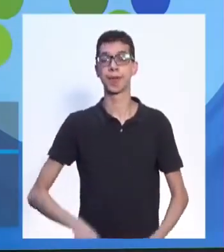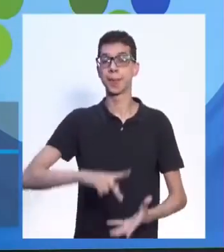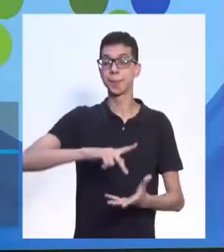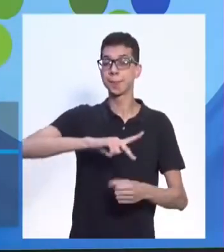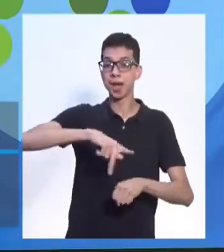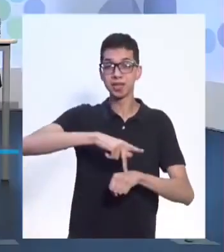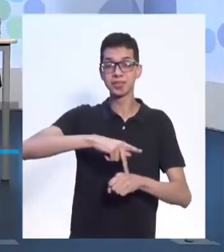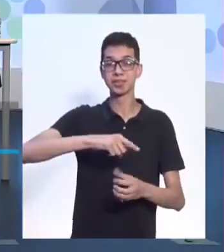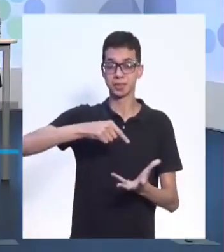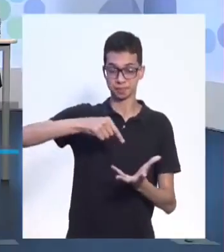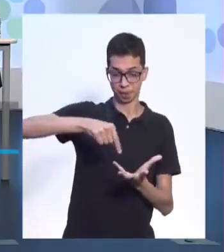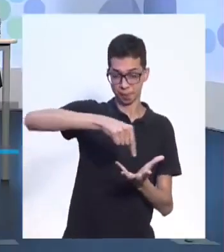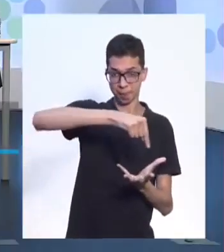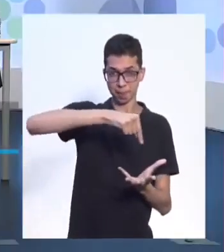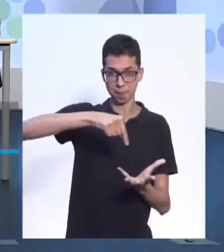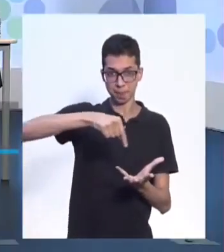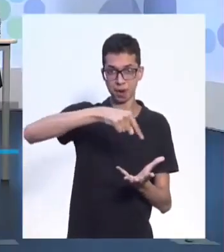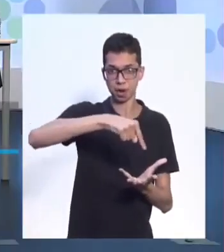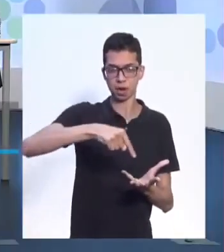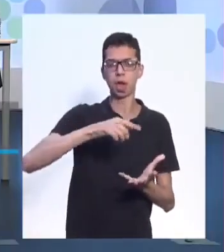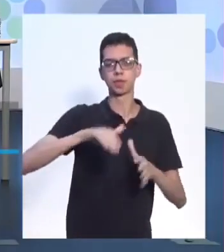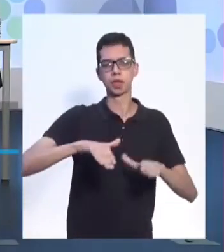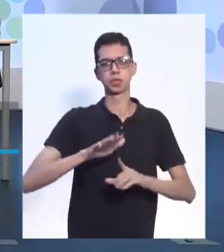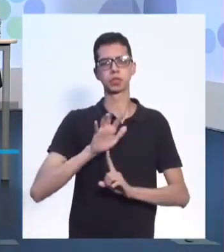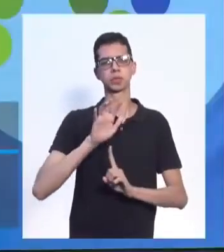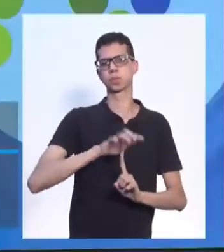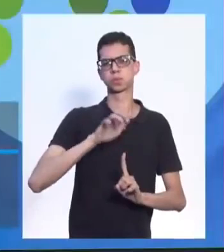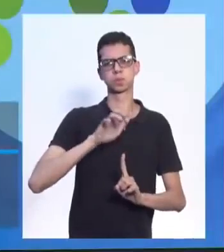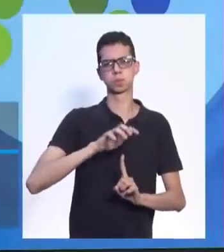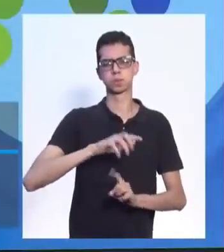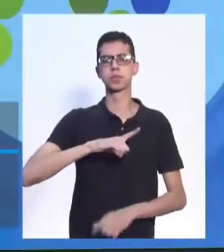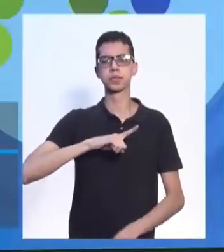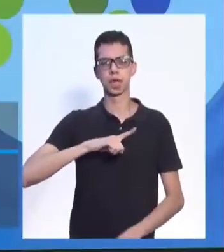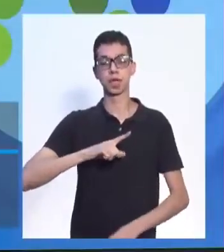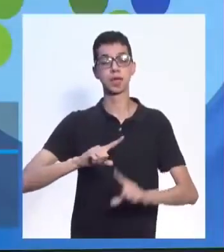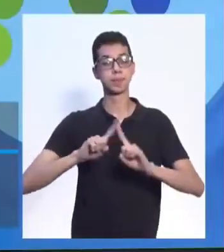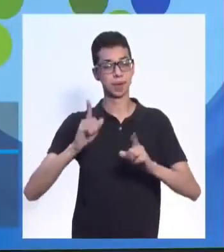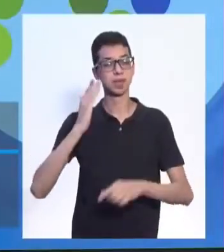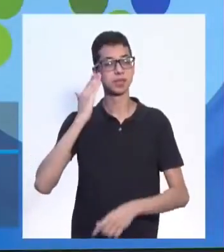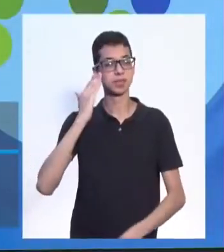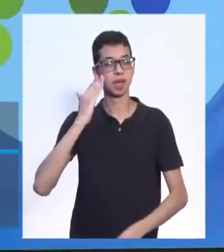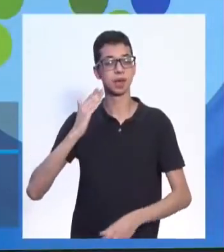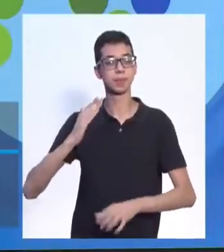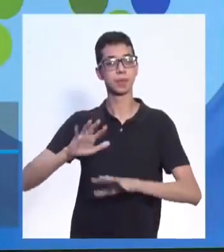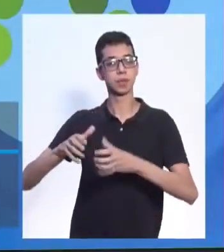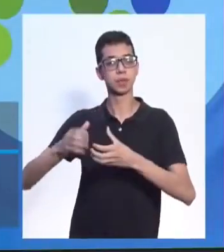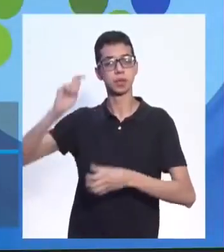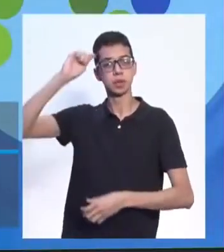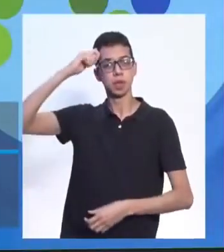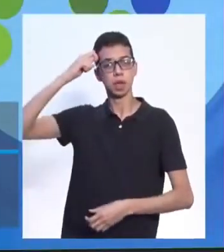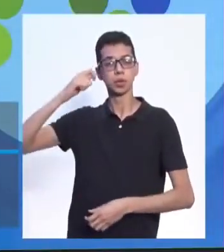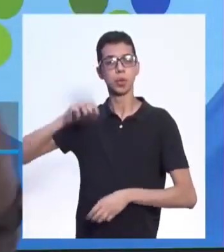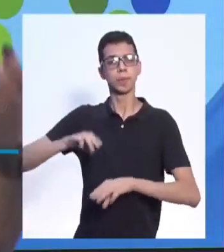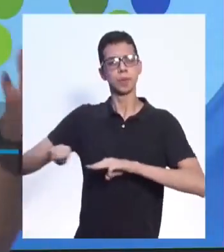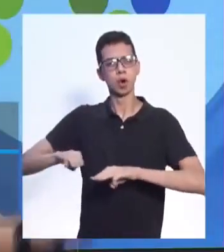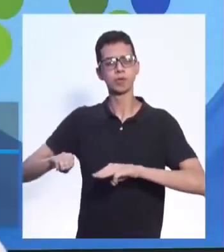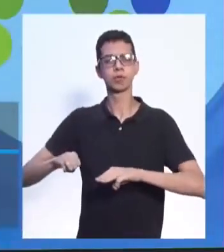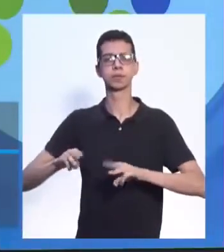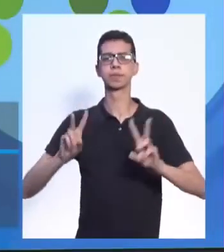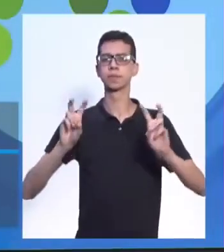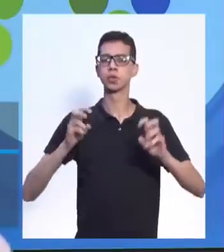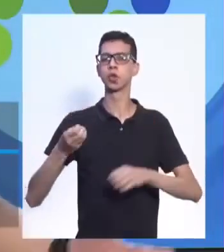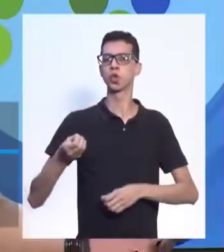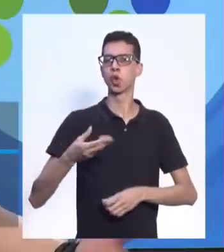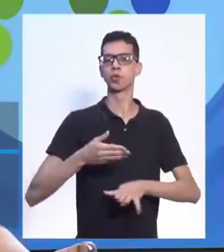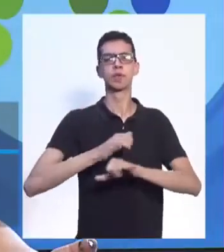né? Mas é claro que cada vez mais a gente vê o movimento negro aí trazendo novas pautas, né, se reformulando, porque por mais